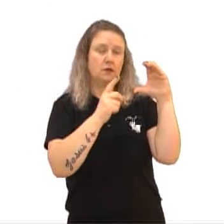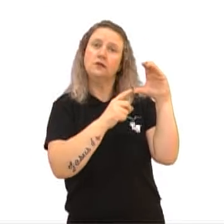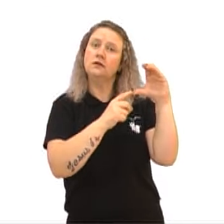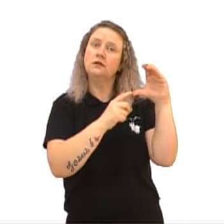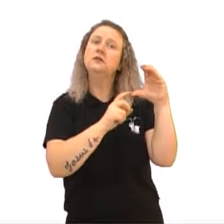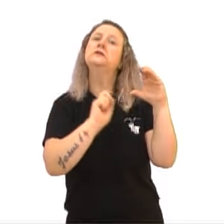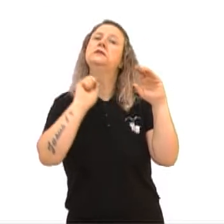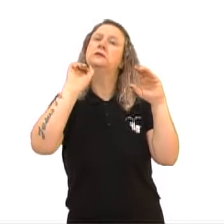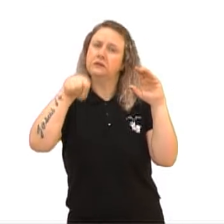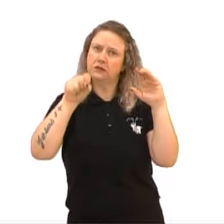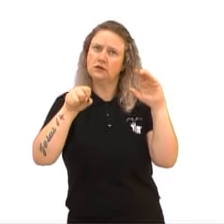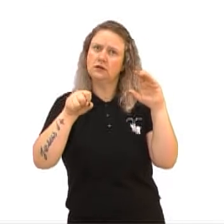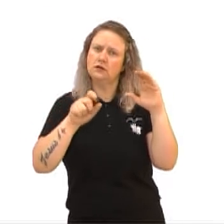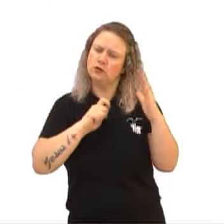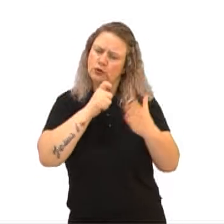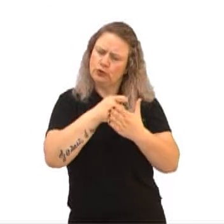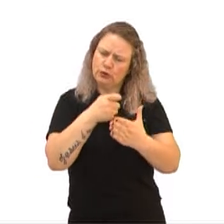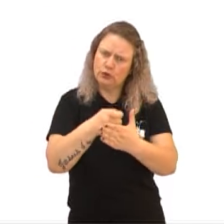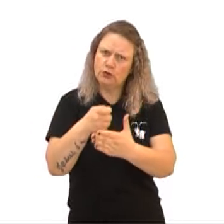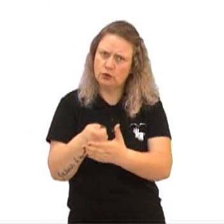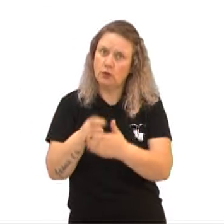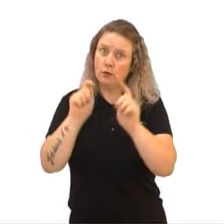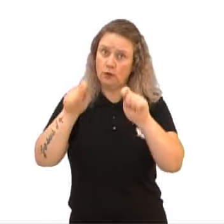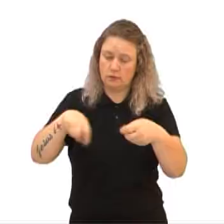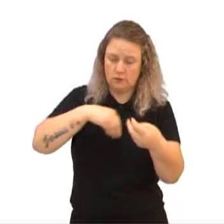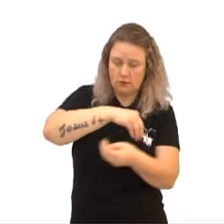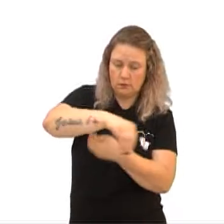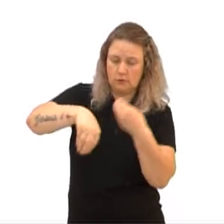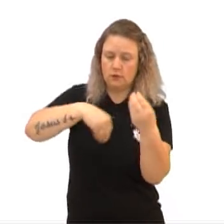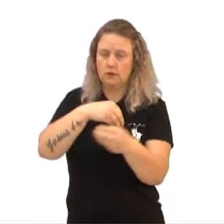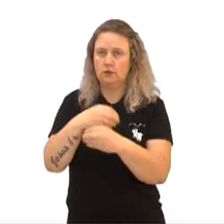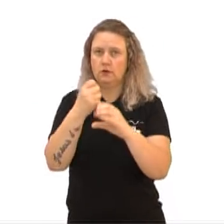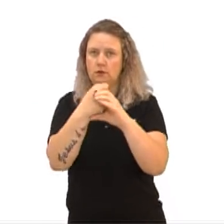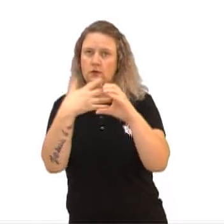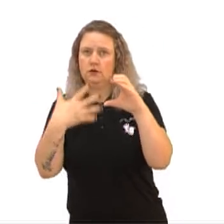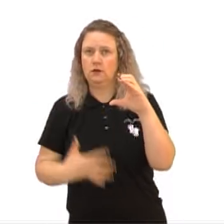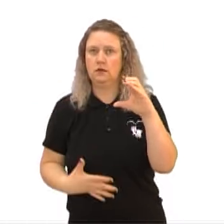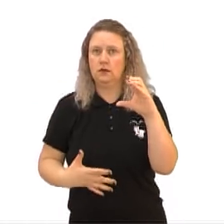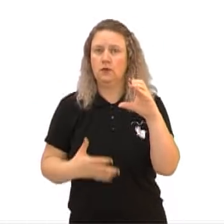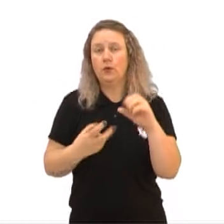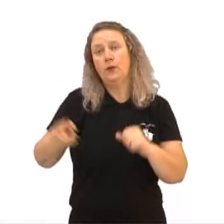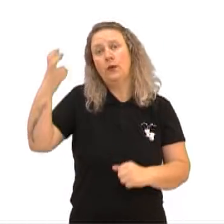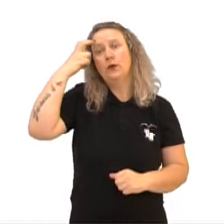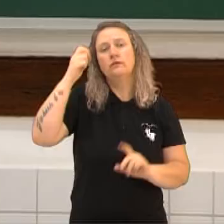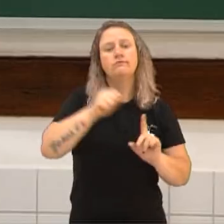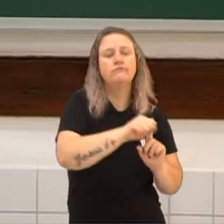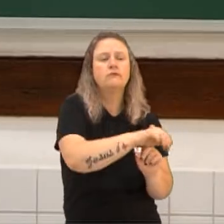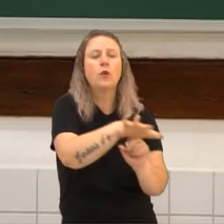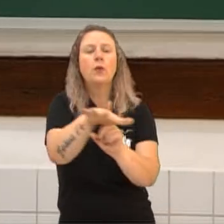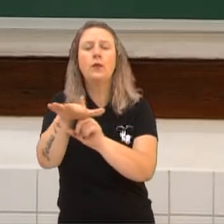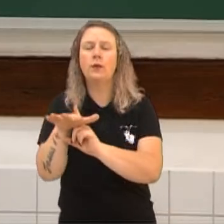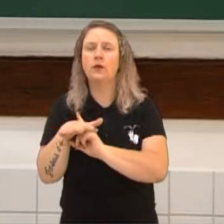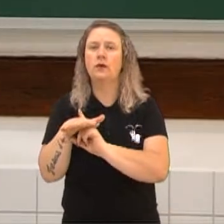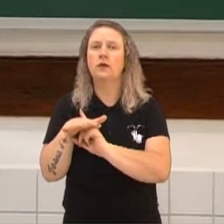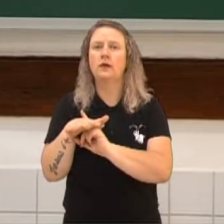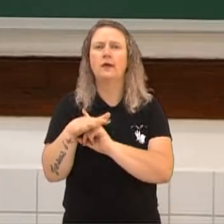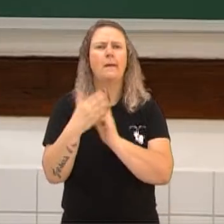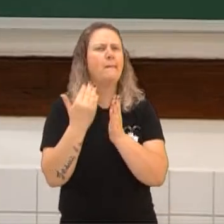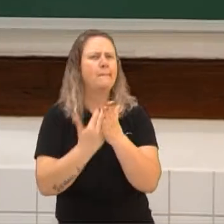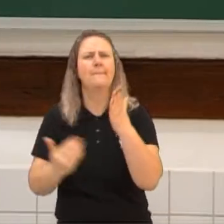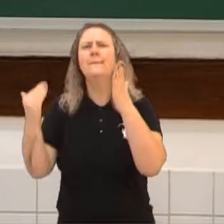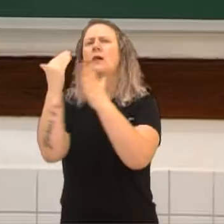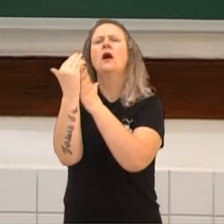Ele defendia que a cultura erudita podia misturar-se com aspectos da cultura popular, sobretudo a